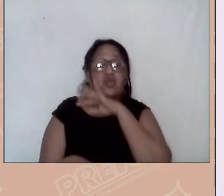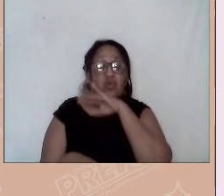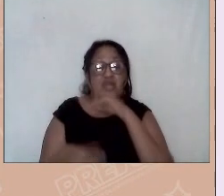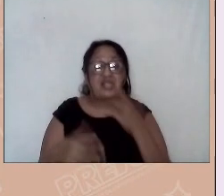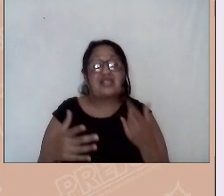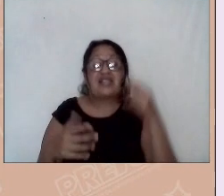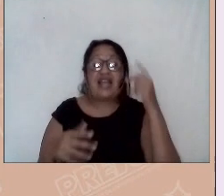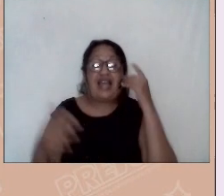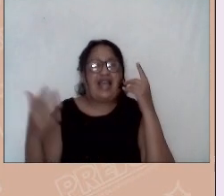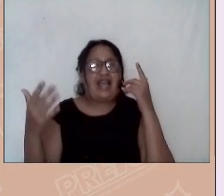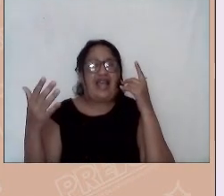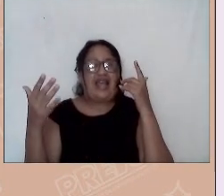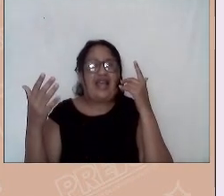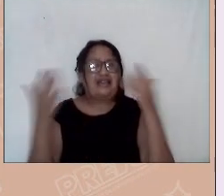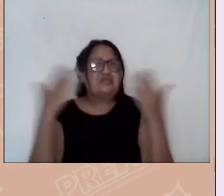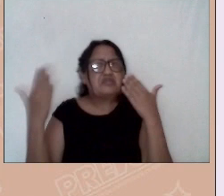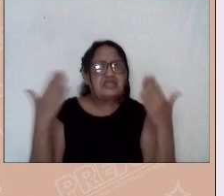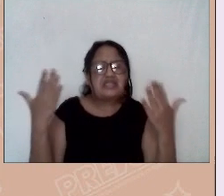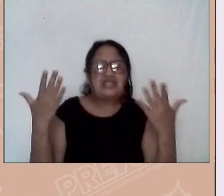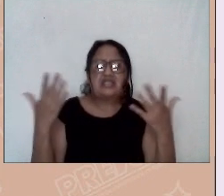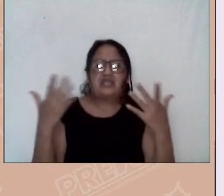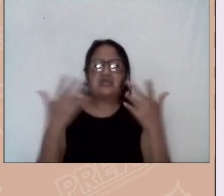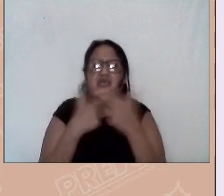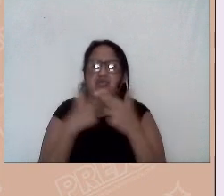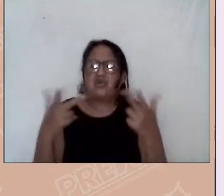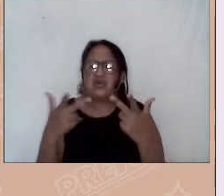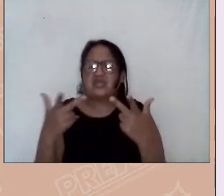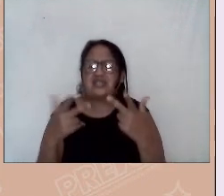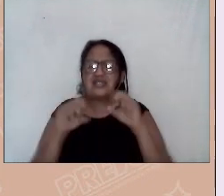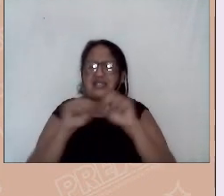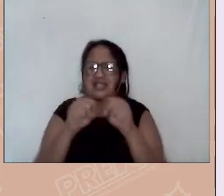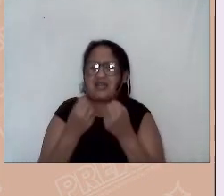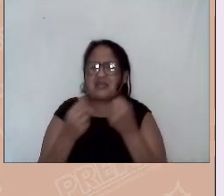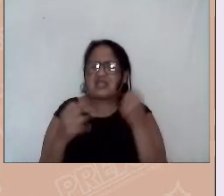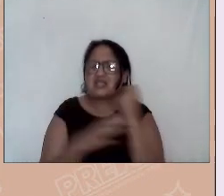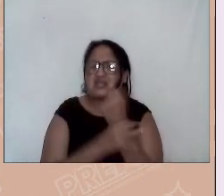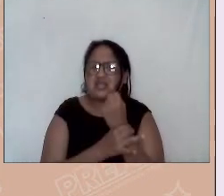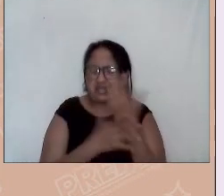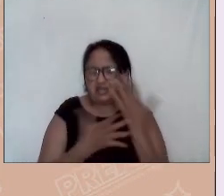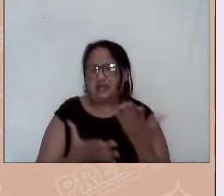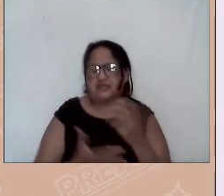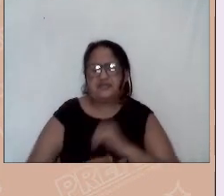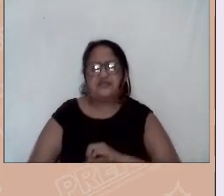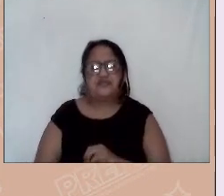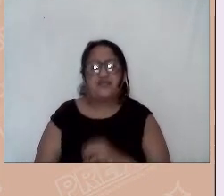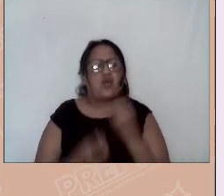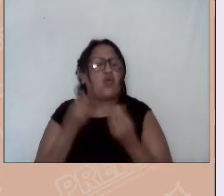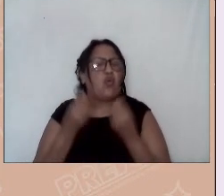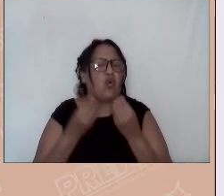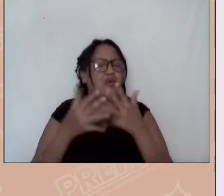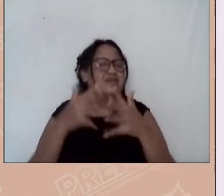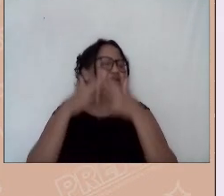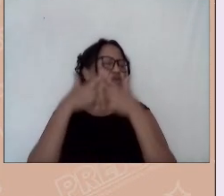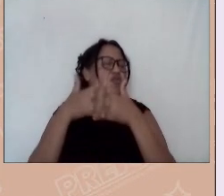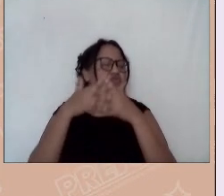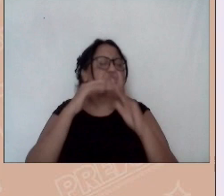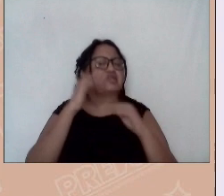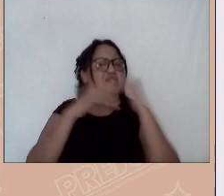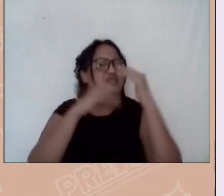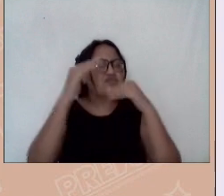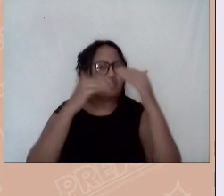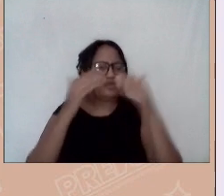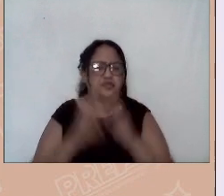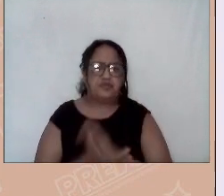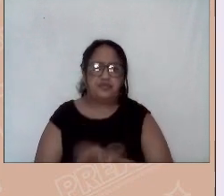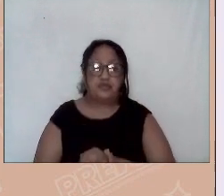seja a invasão de segurança how did this confusion develop como essa confusão se desenvolveu around